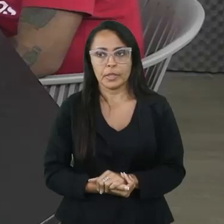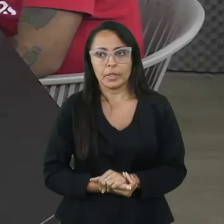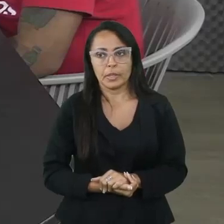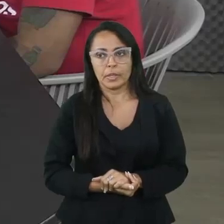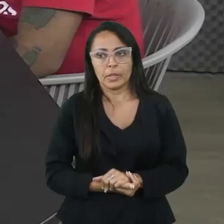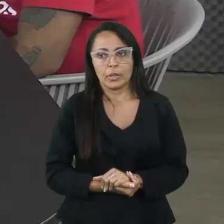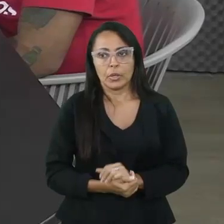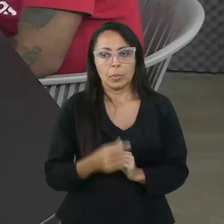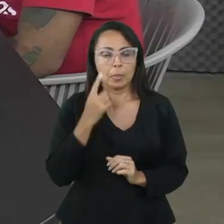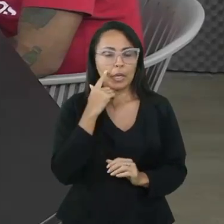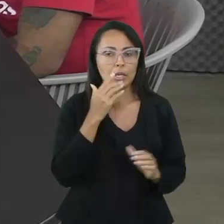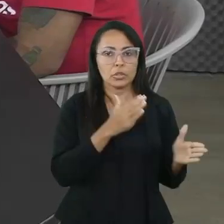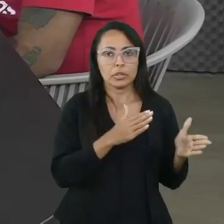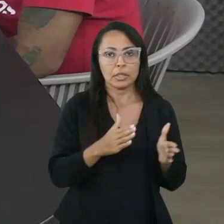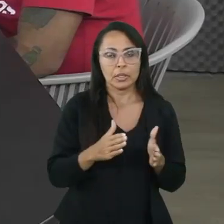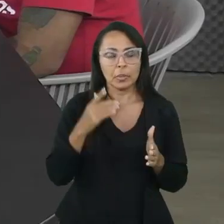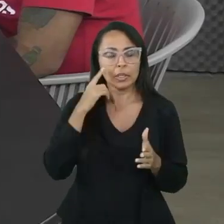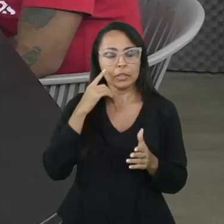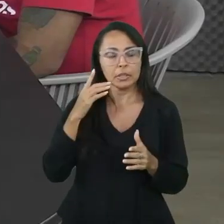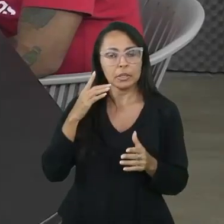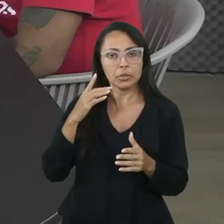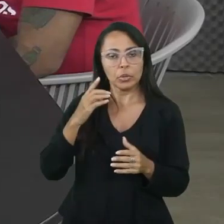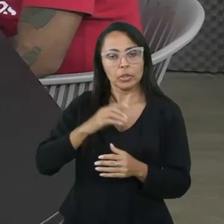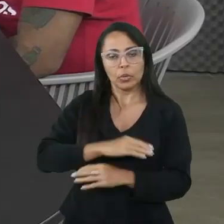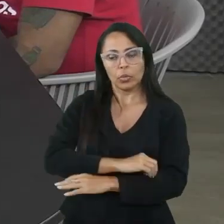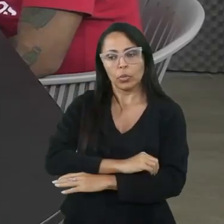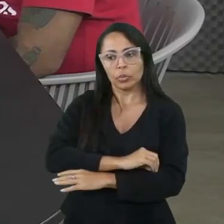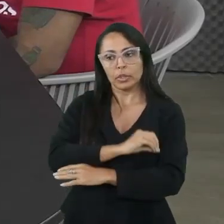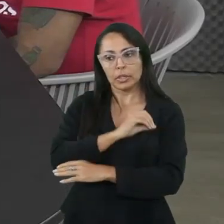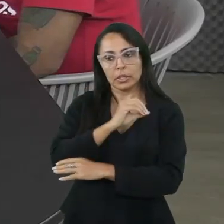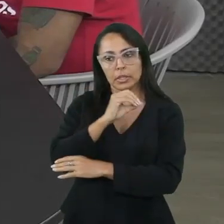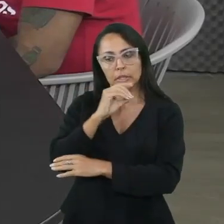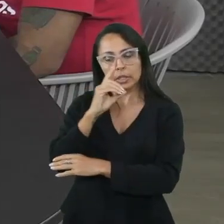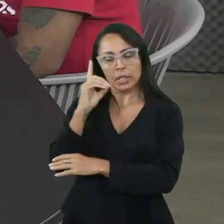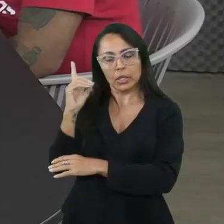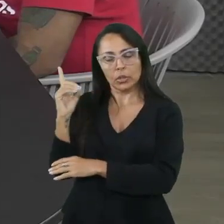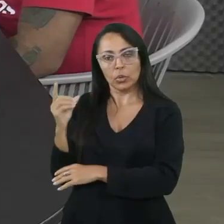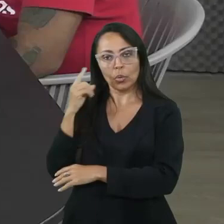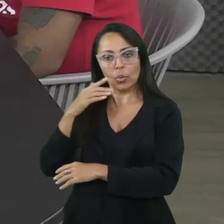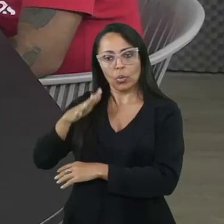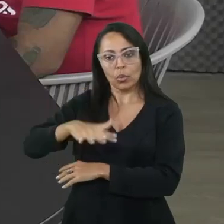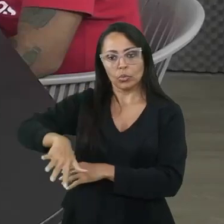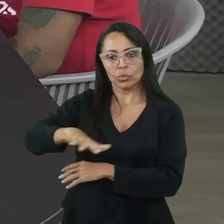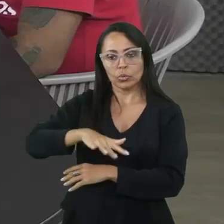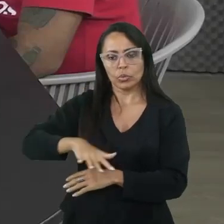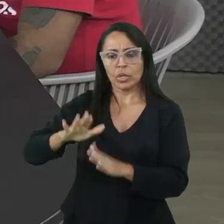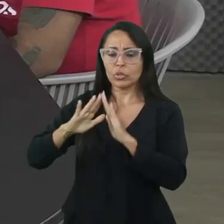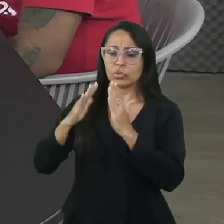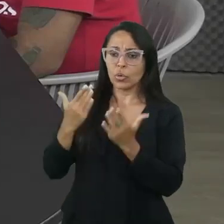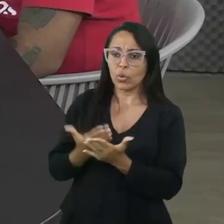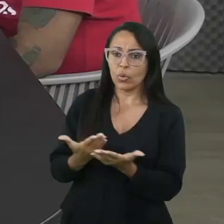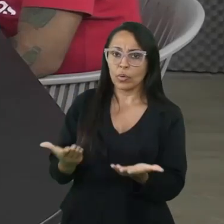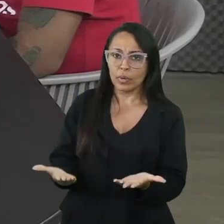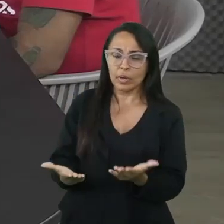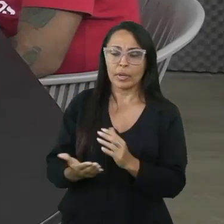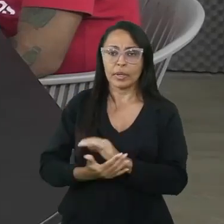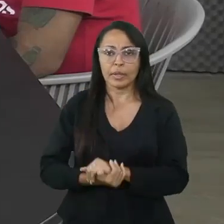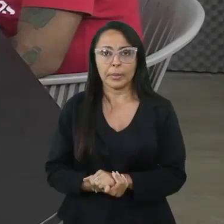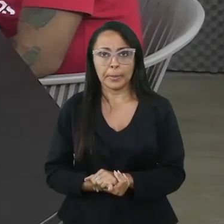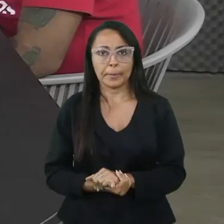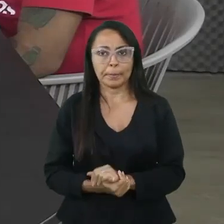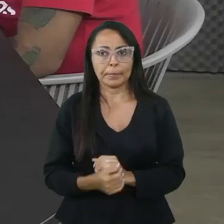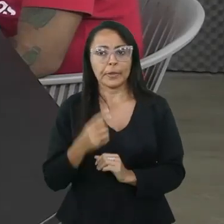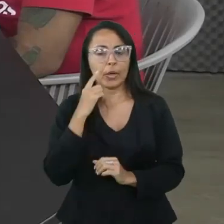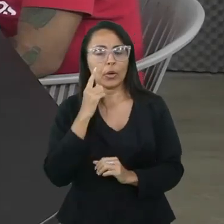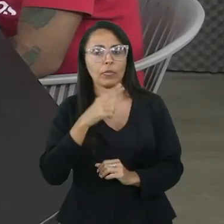boa parte do meu dia dentro da escola. E se eu não puder ajudar o local em que minha escola está inserida, eu vou ajudar onde? Na minha casa, tudo bem, eu vou